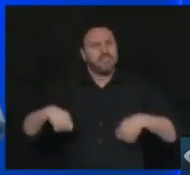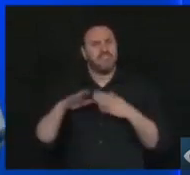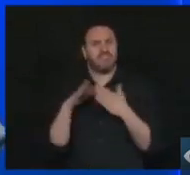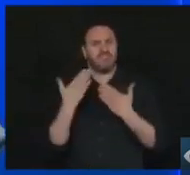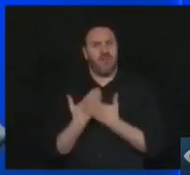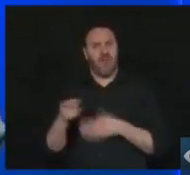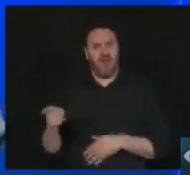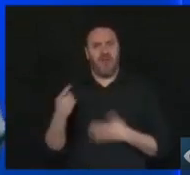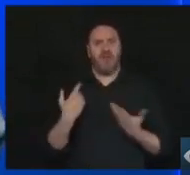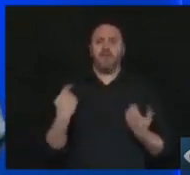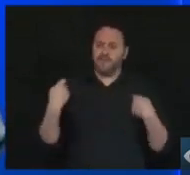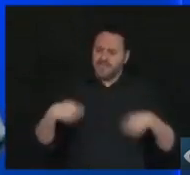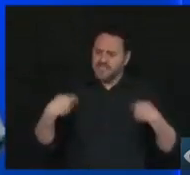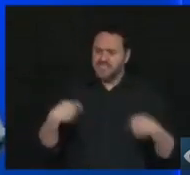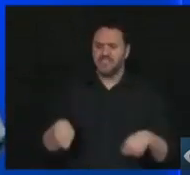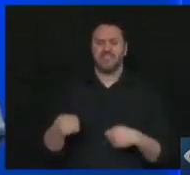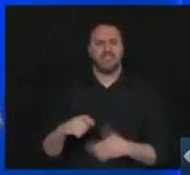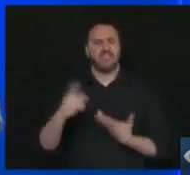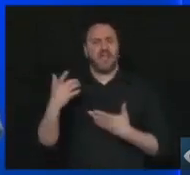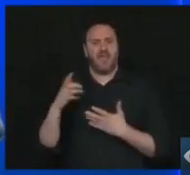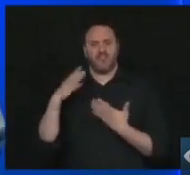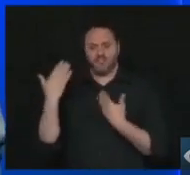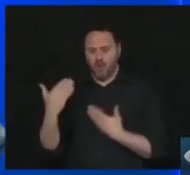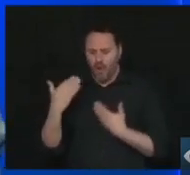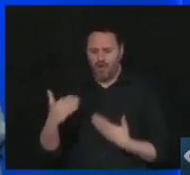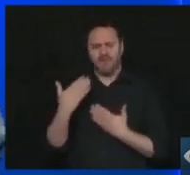ocupá-las vamos qualificar essa Juventude para o mundo do Trabalho é assim que a gente